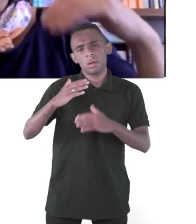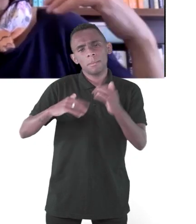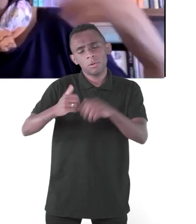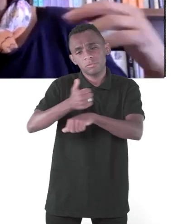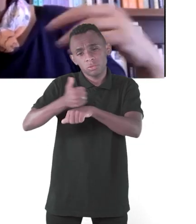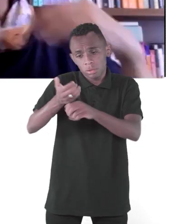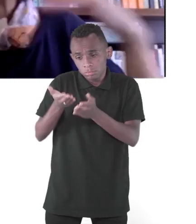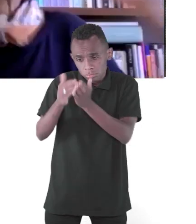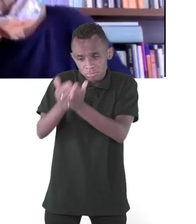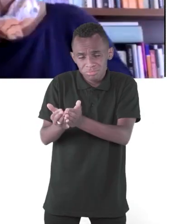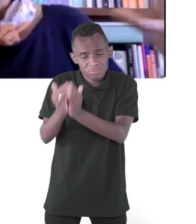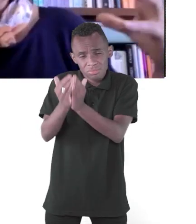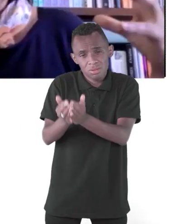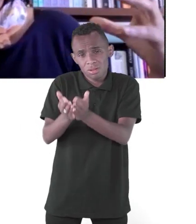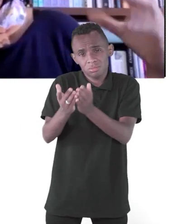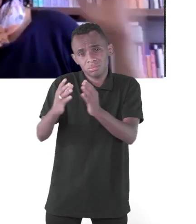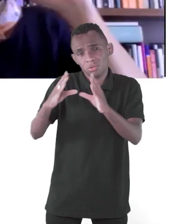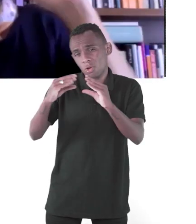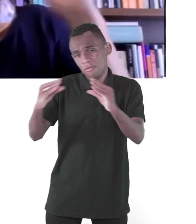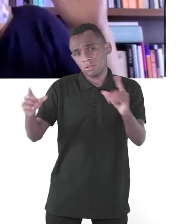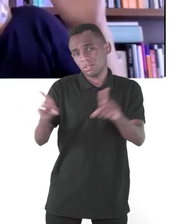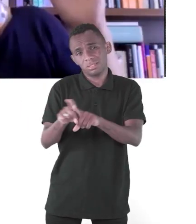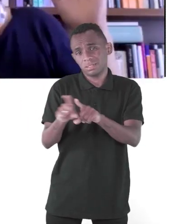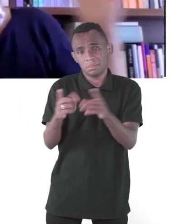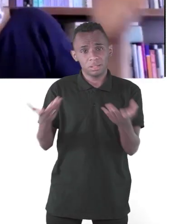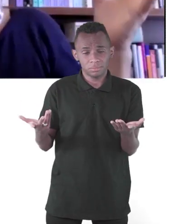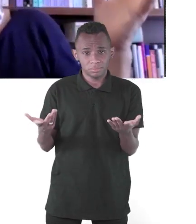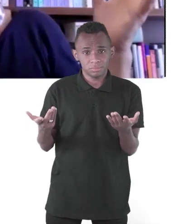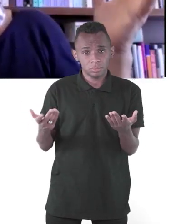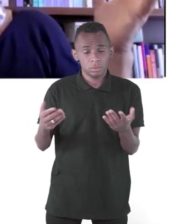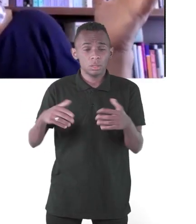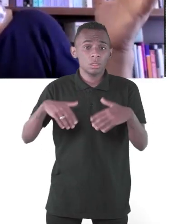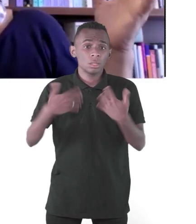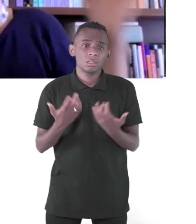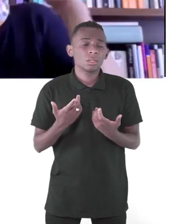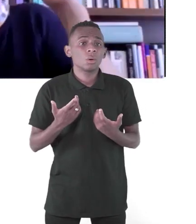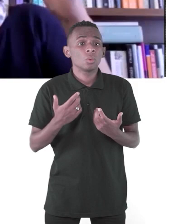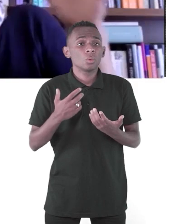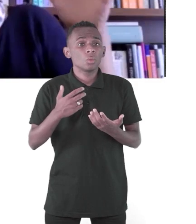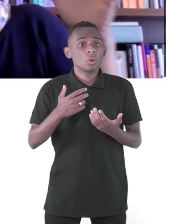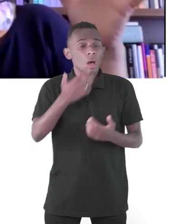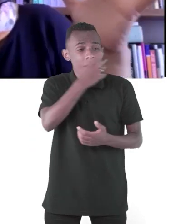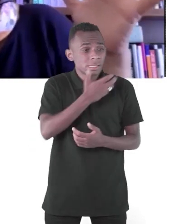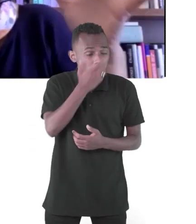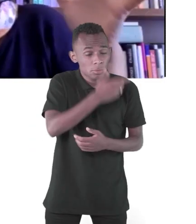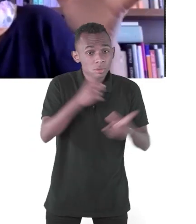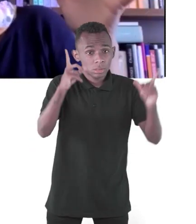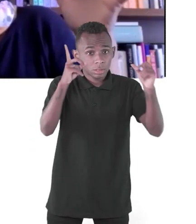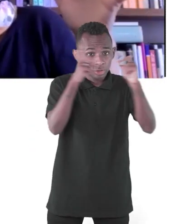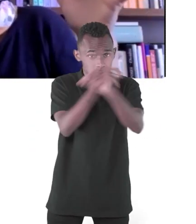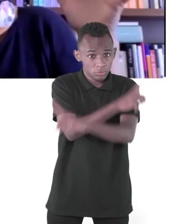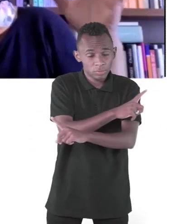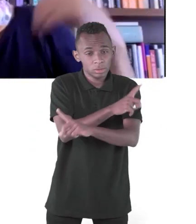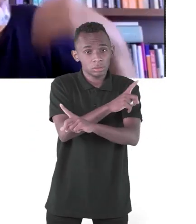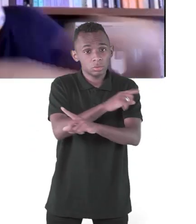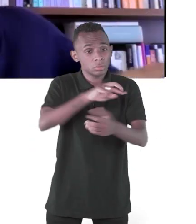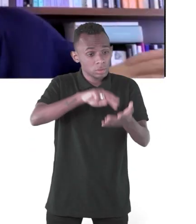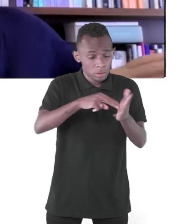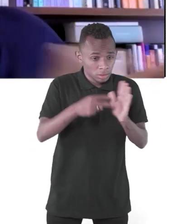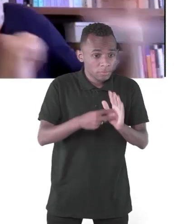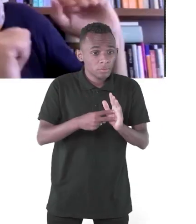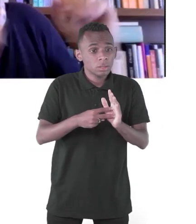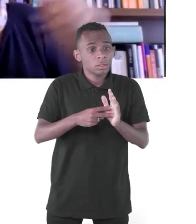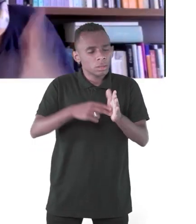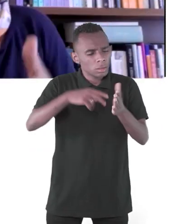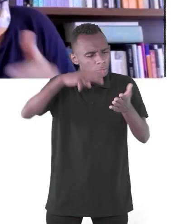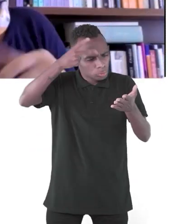ou enfrentar o incômodo na escuta da música? Ai, não entendi essa música do Toninho Horta.